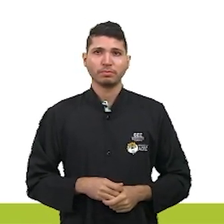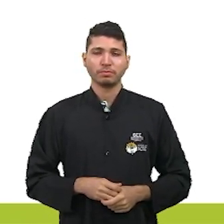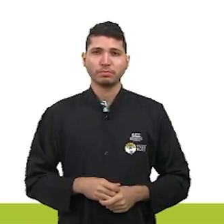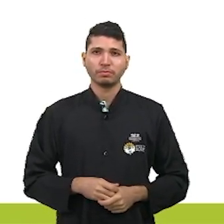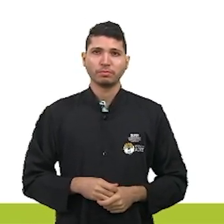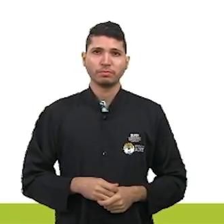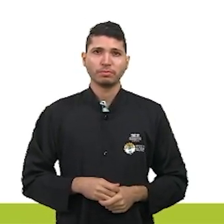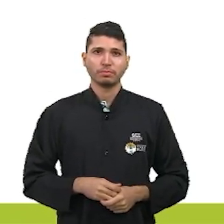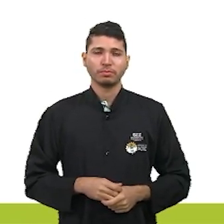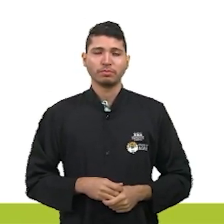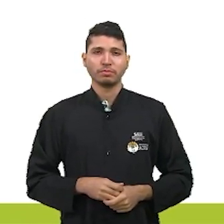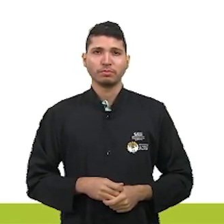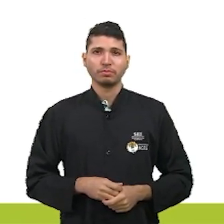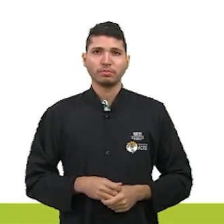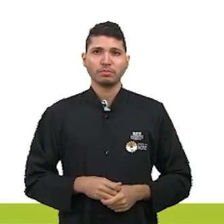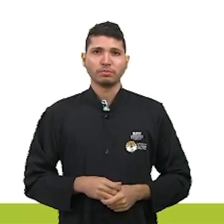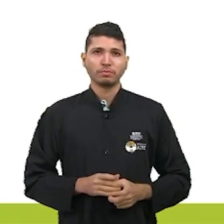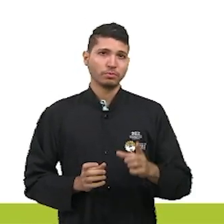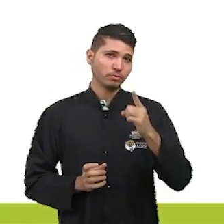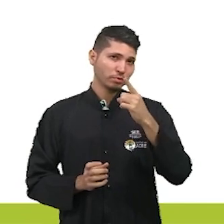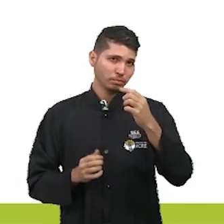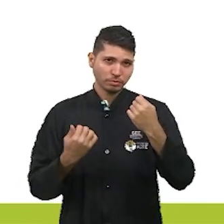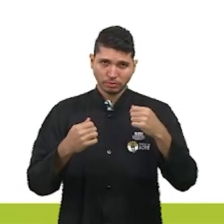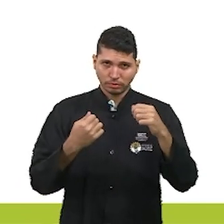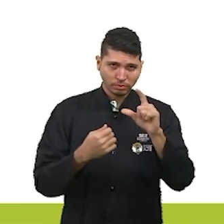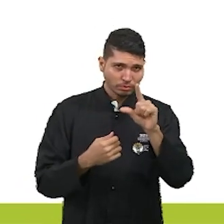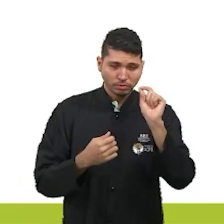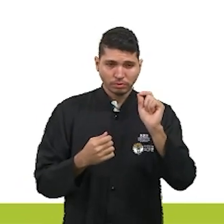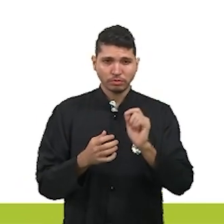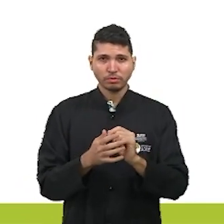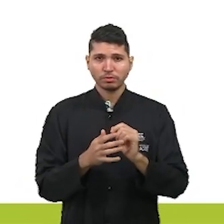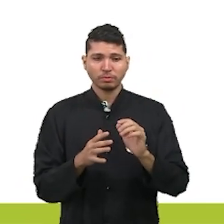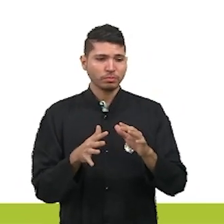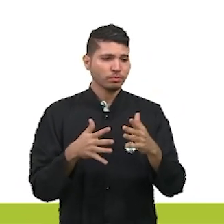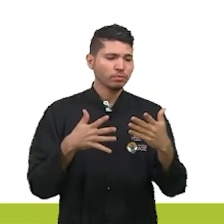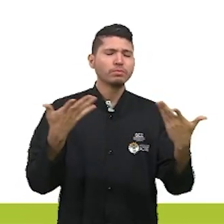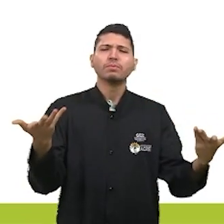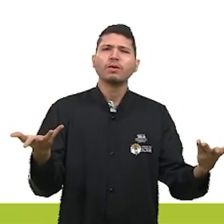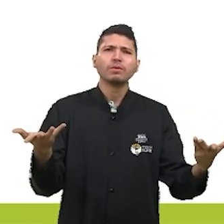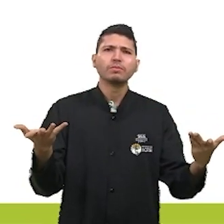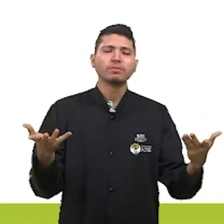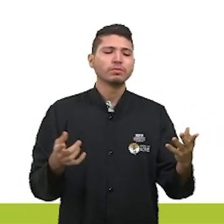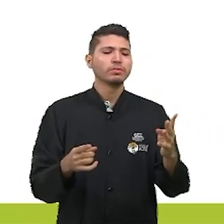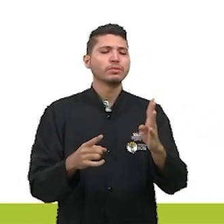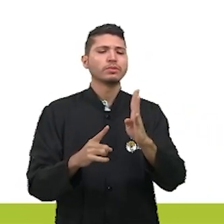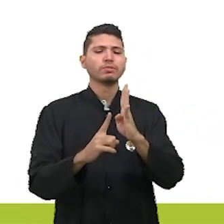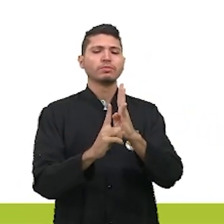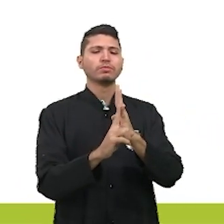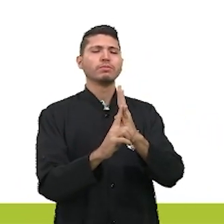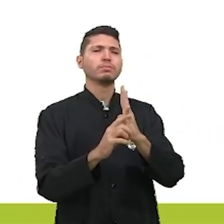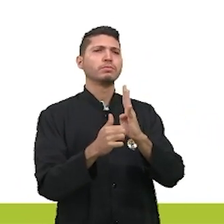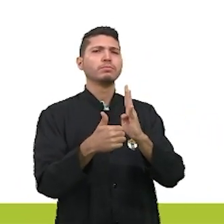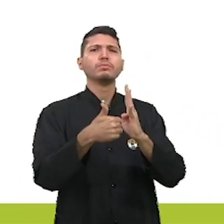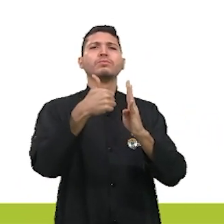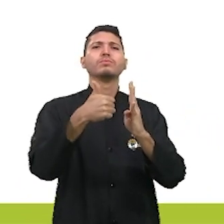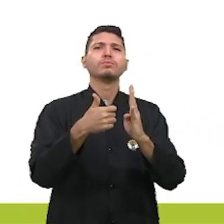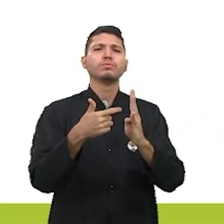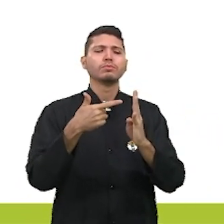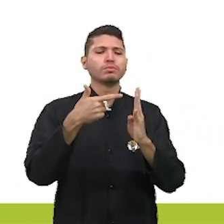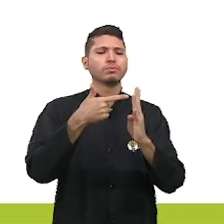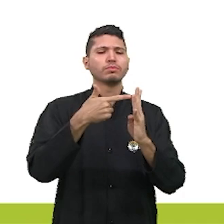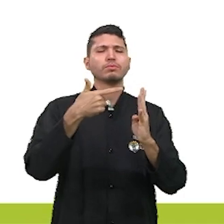a pessoa que vai ocupar a primeira posição da fila. Para essa primeira posição, você tem 3 possibilidades.